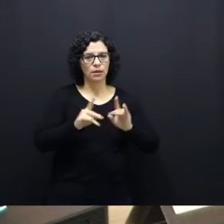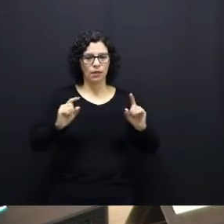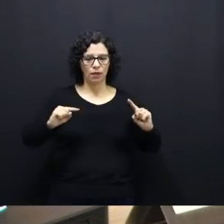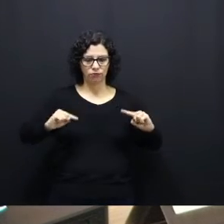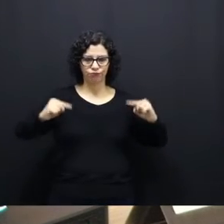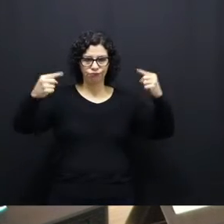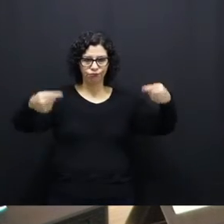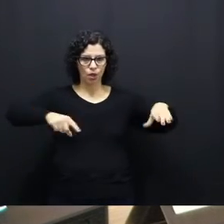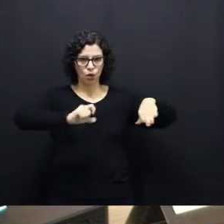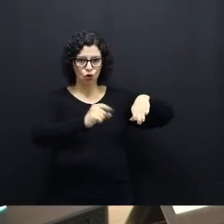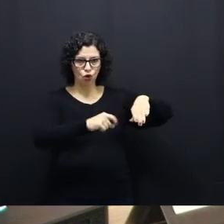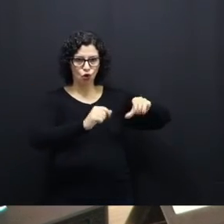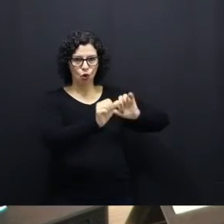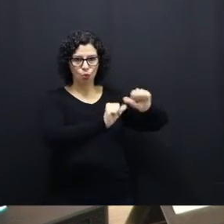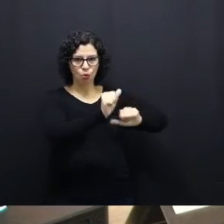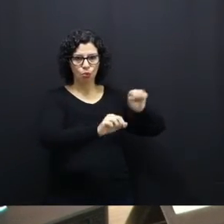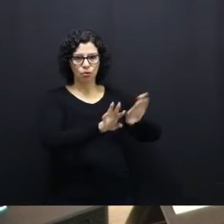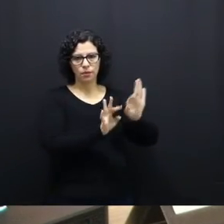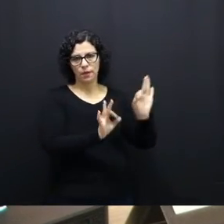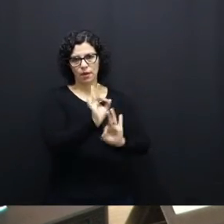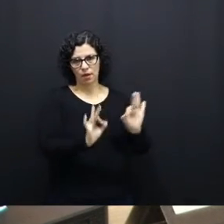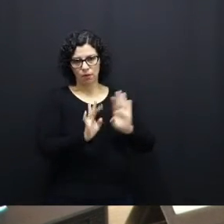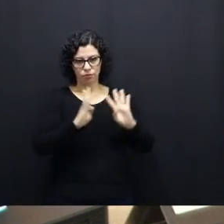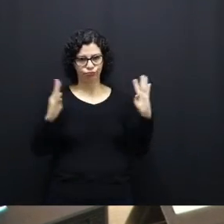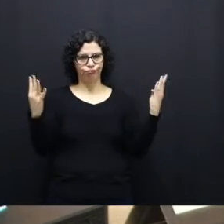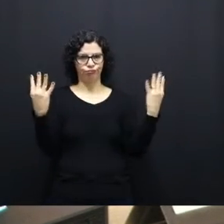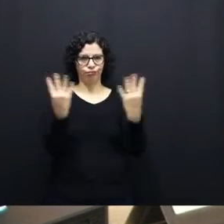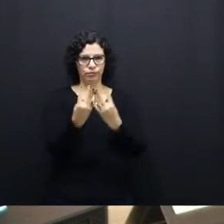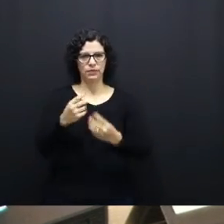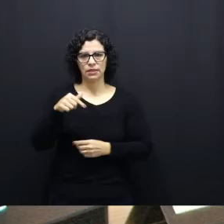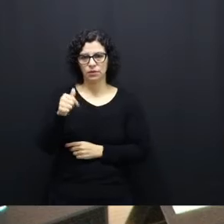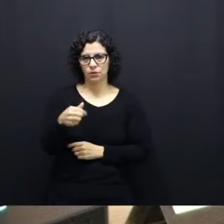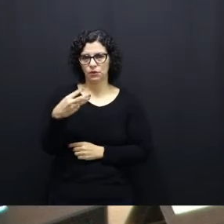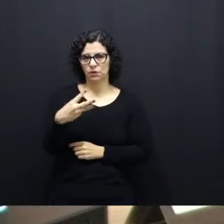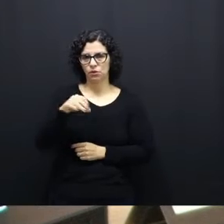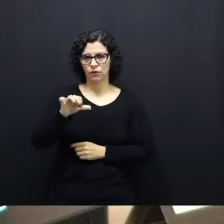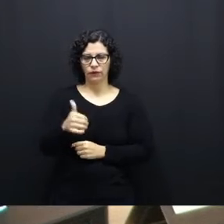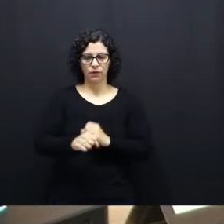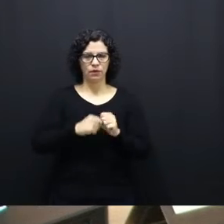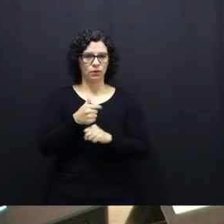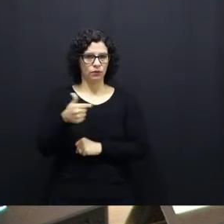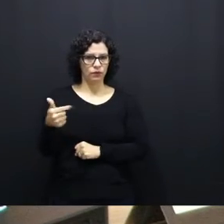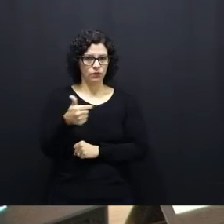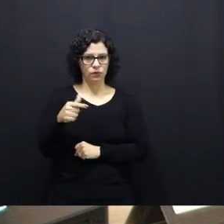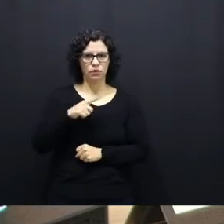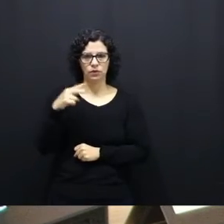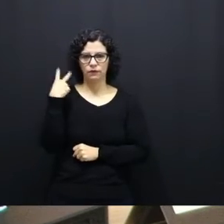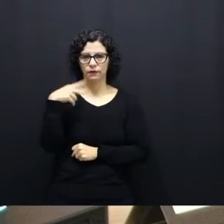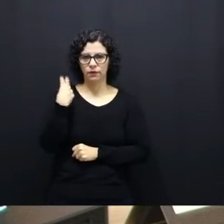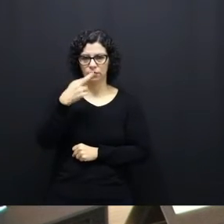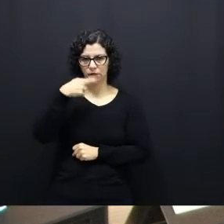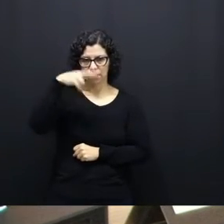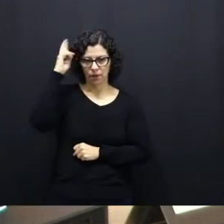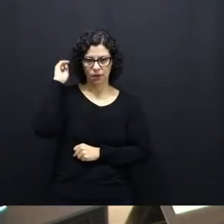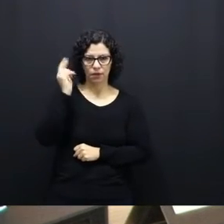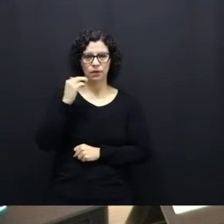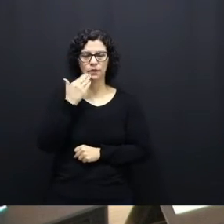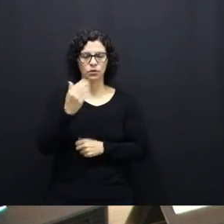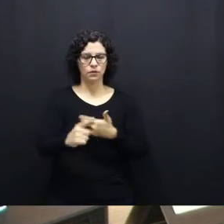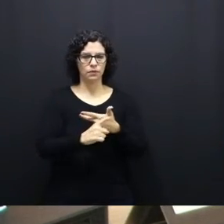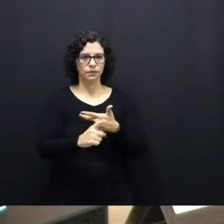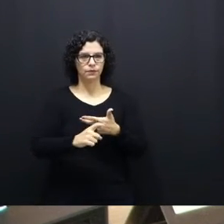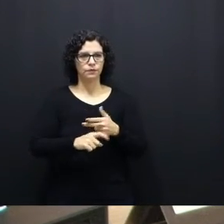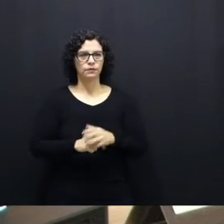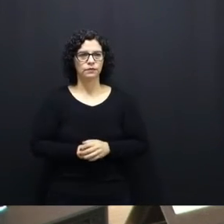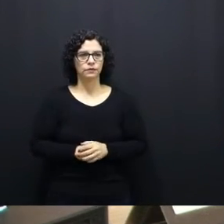Travis reforma das Telas a indicação número 7390 2022 do vereador Vereador Renê Machado ao